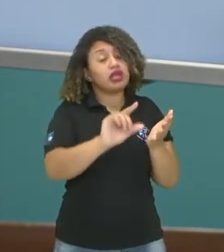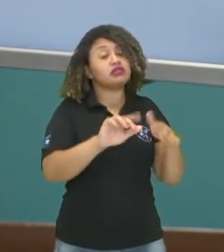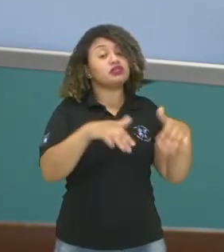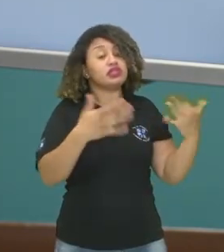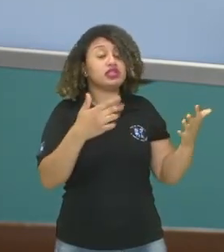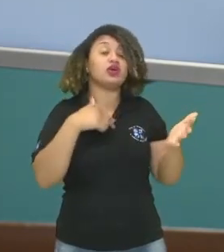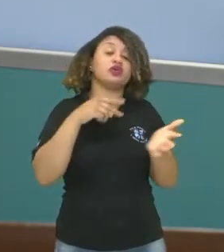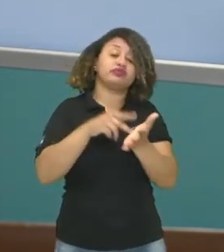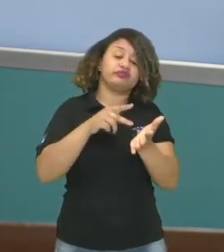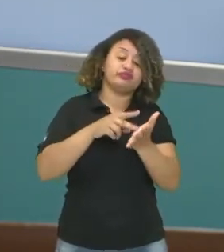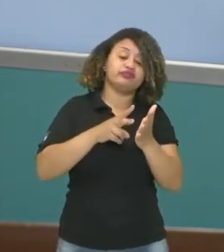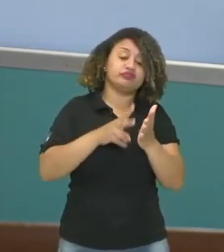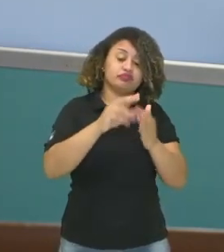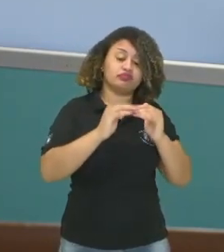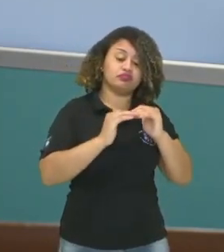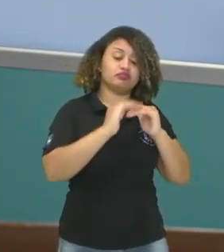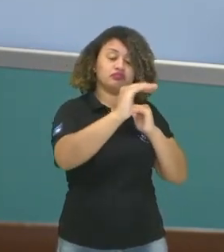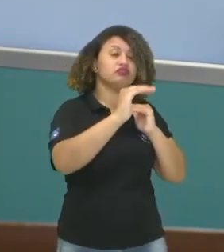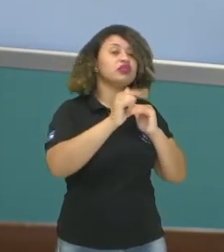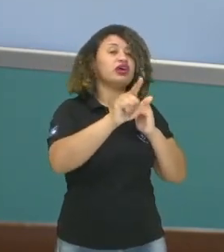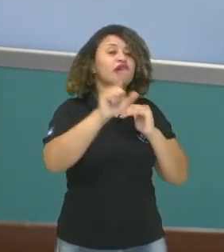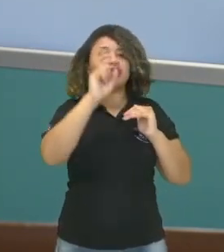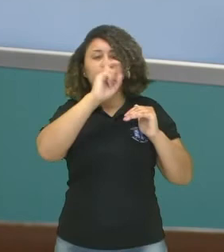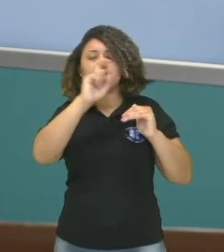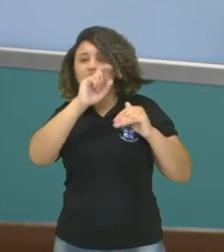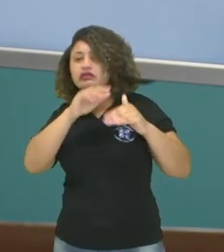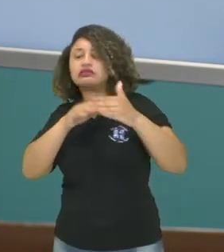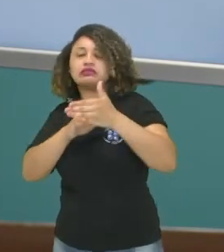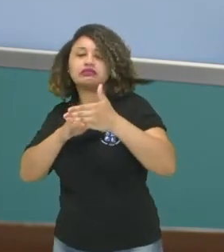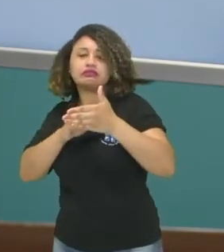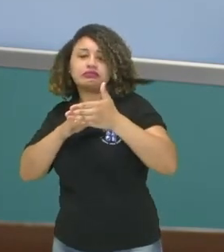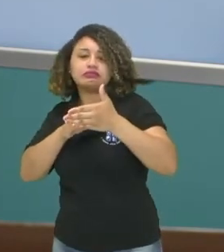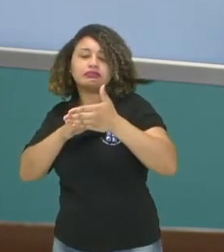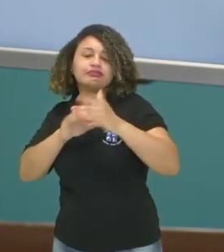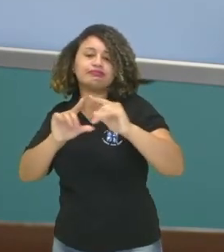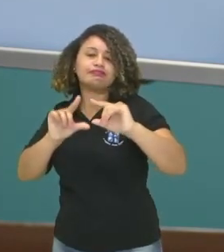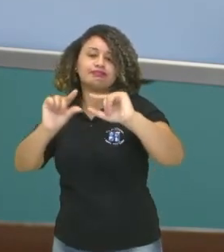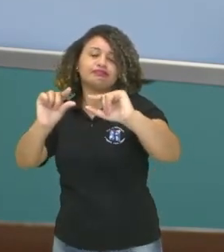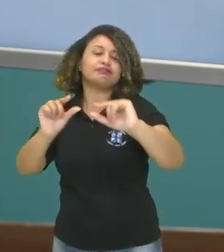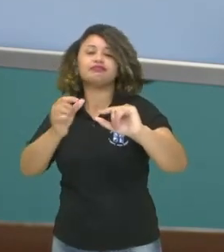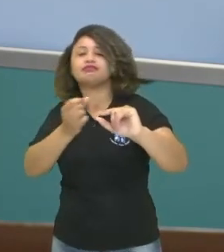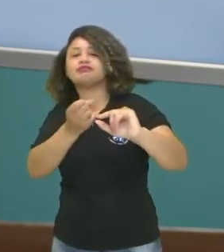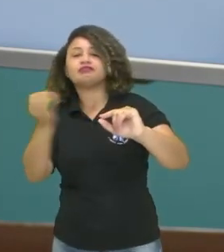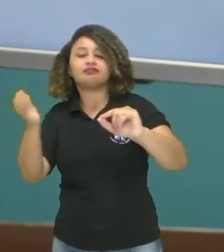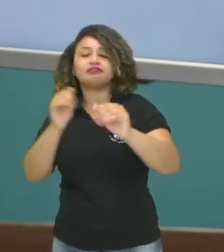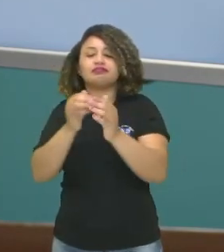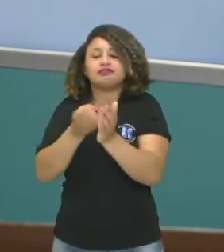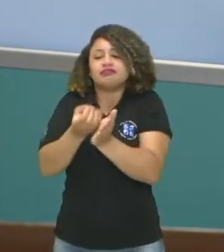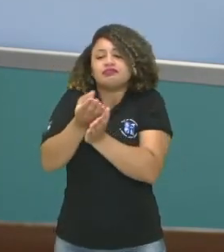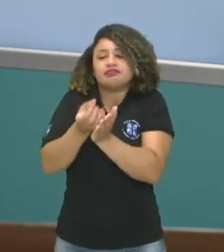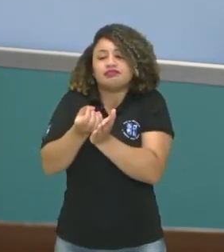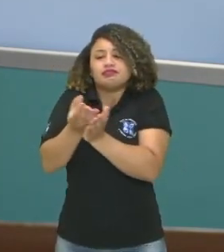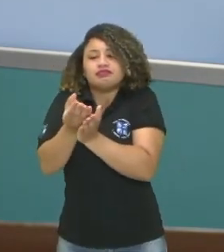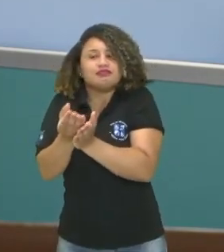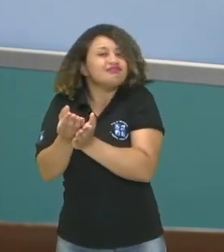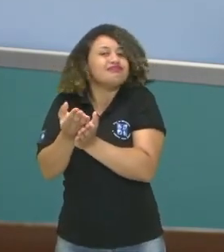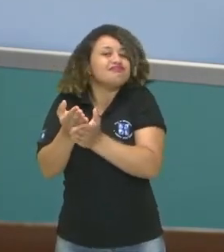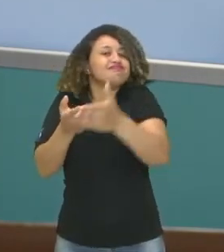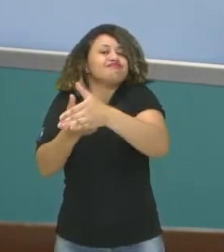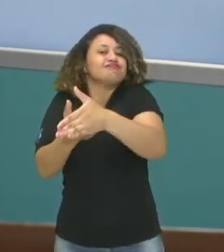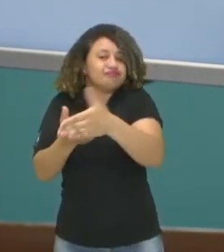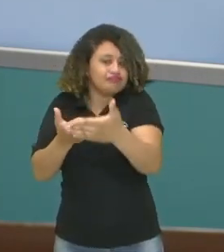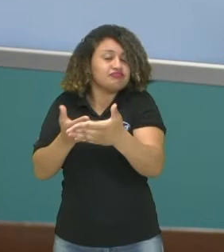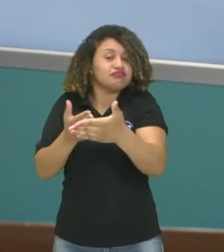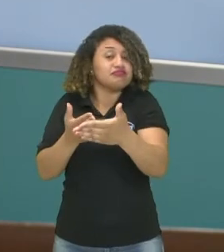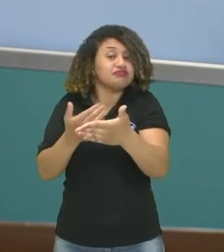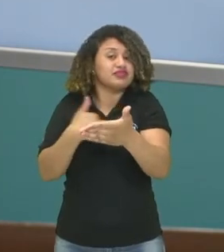vai permanecer e a mentira irá diminuir, deixará de ser compartilhada por um grande número